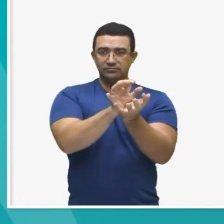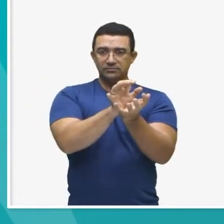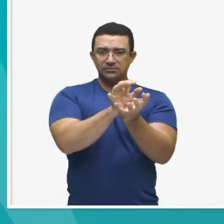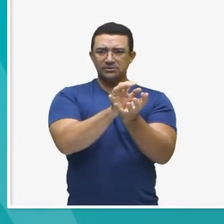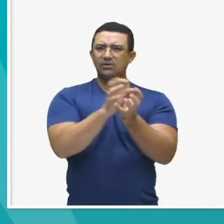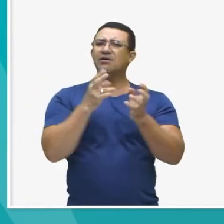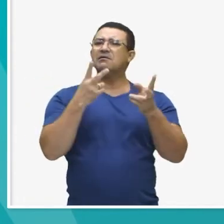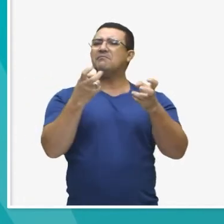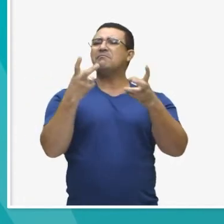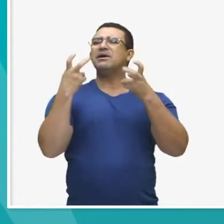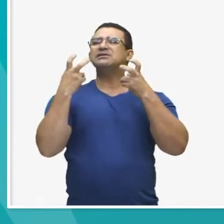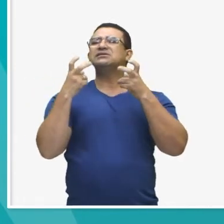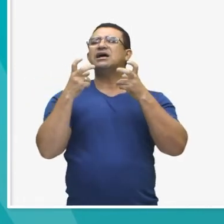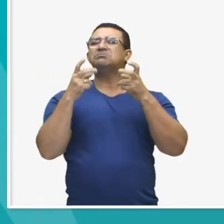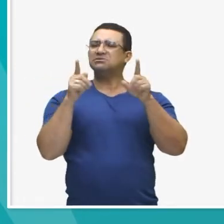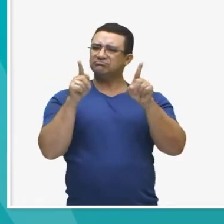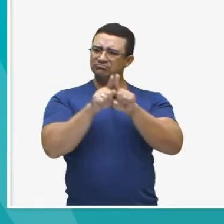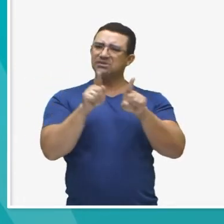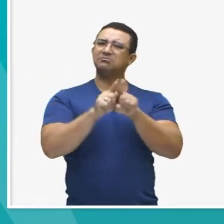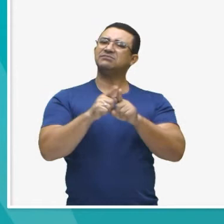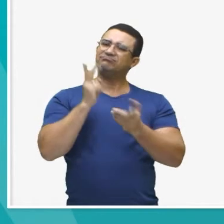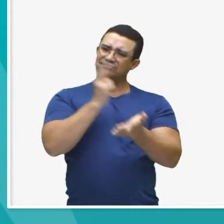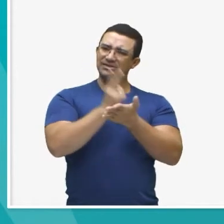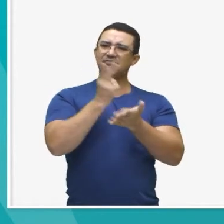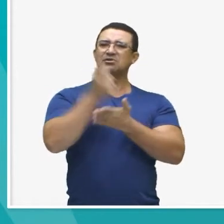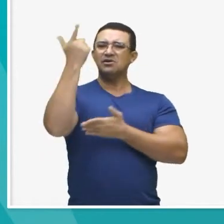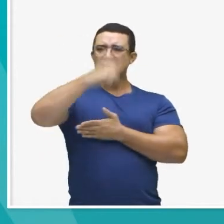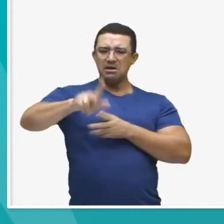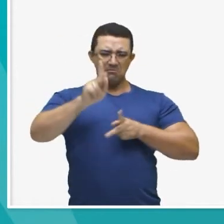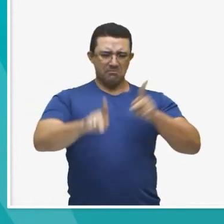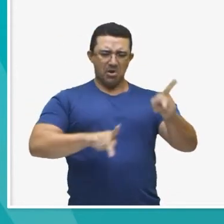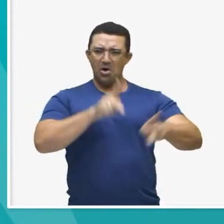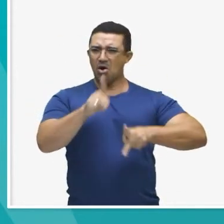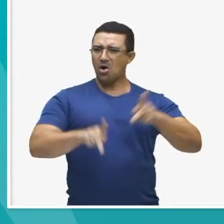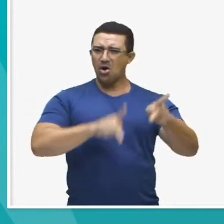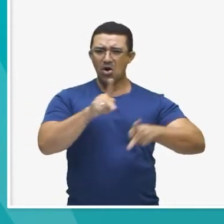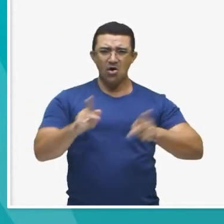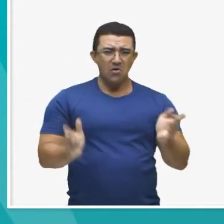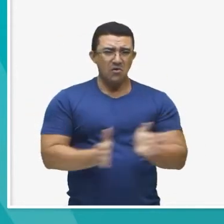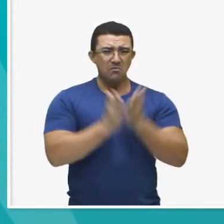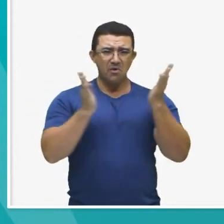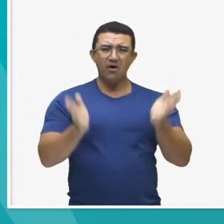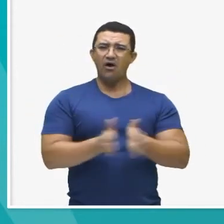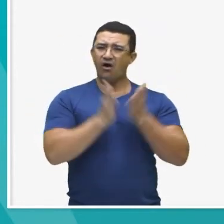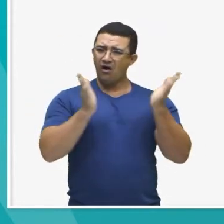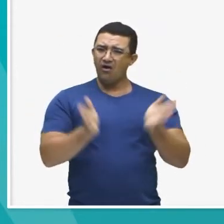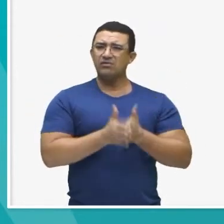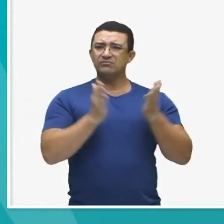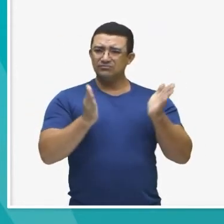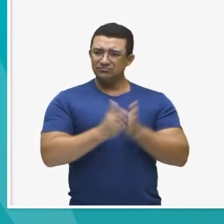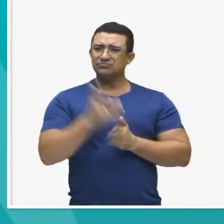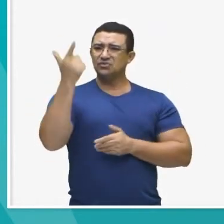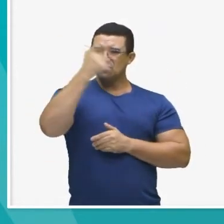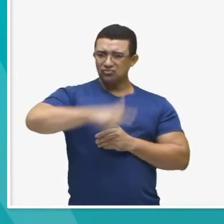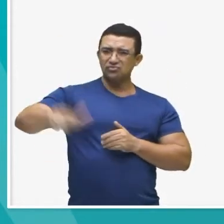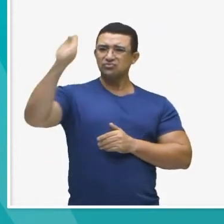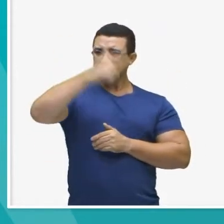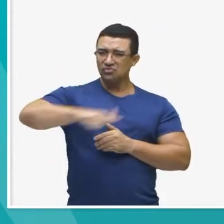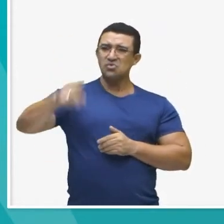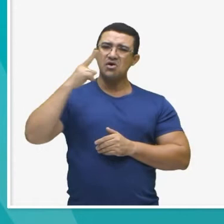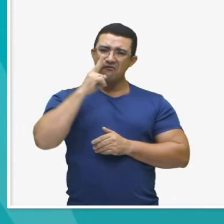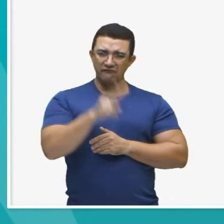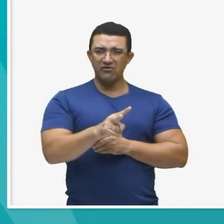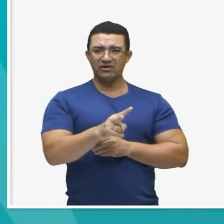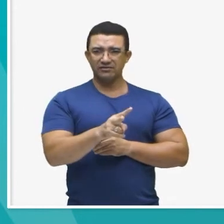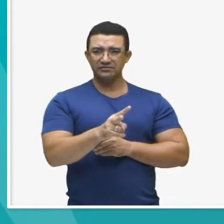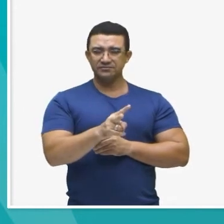com miséria, com a miséria da população mais humilde, mais pobre. Olhem só esse pedacinho aí que a gente